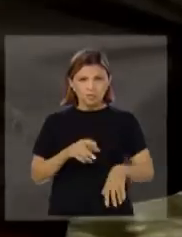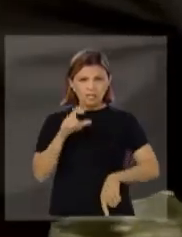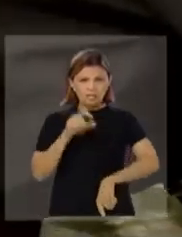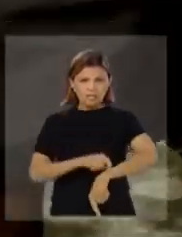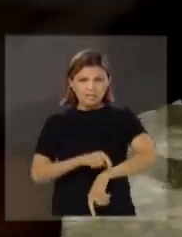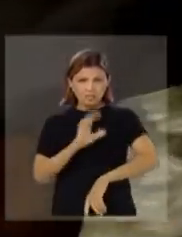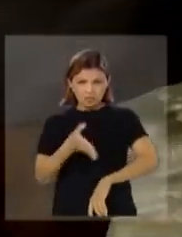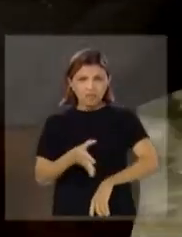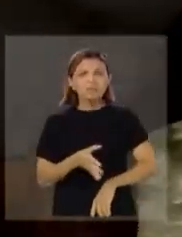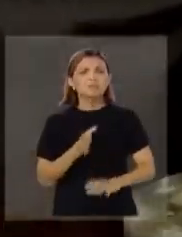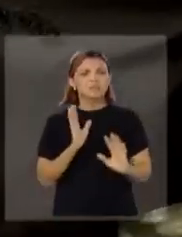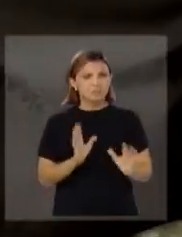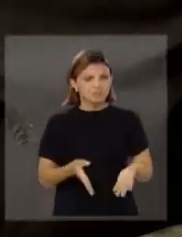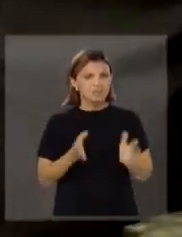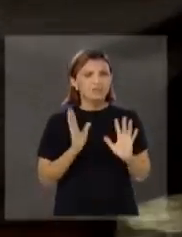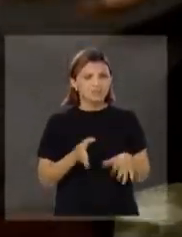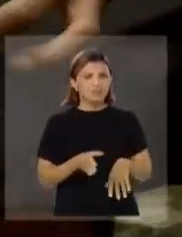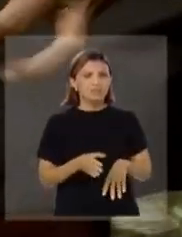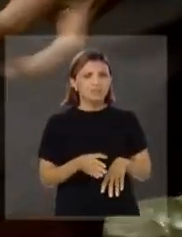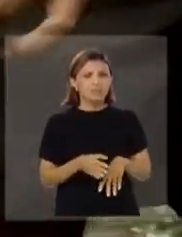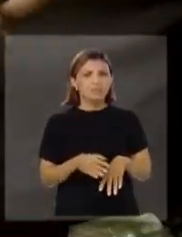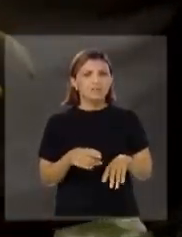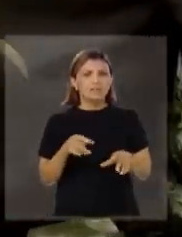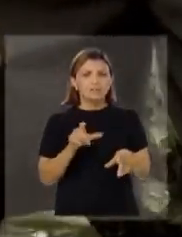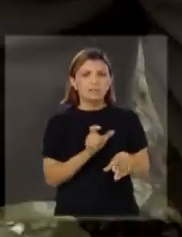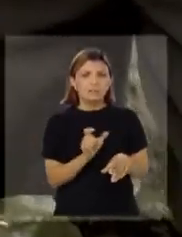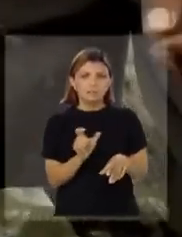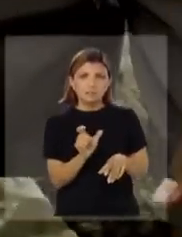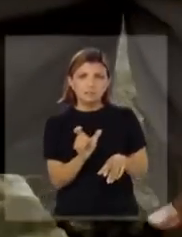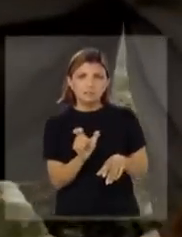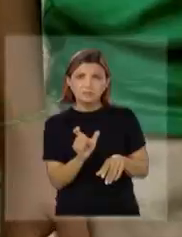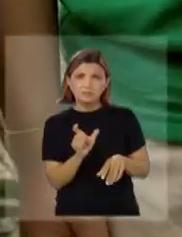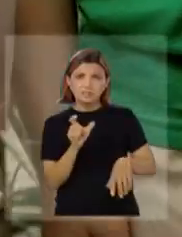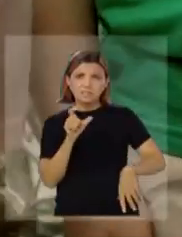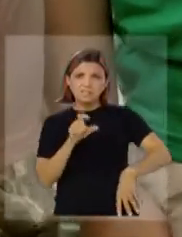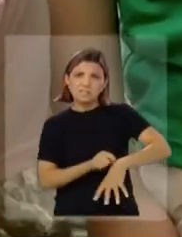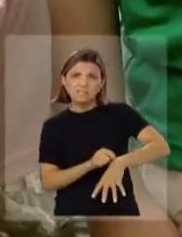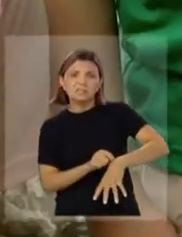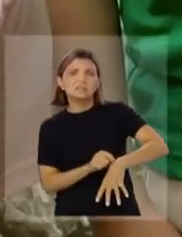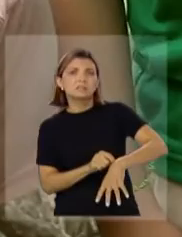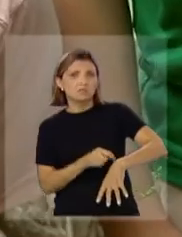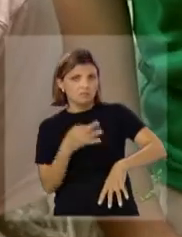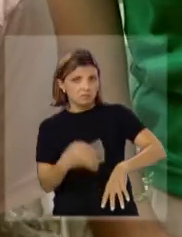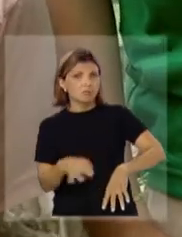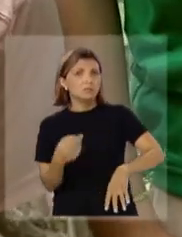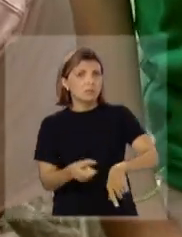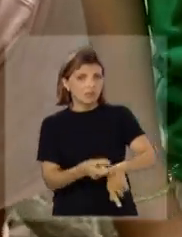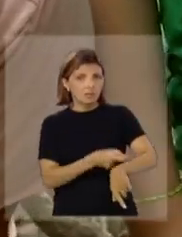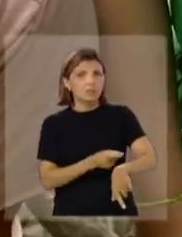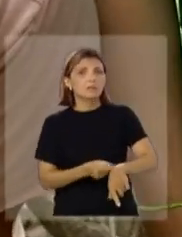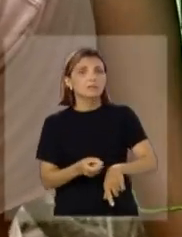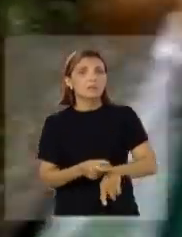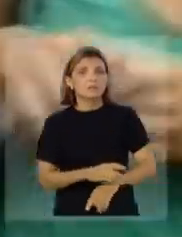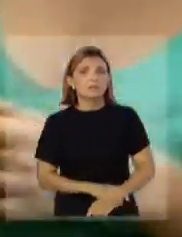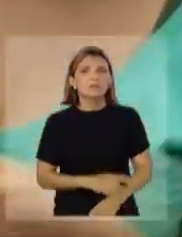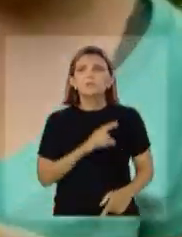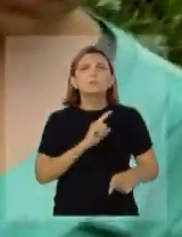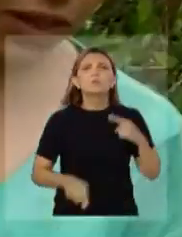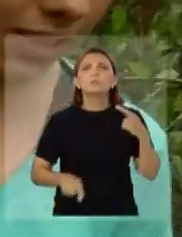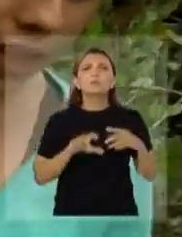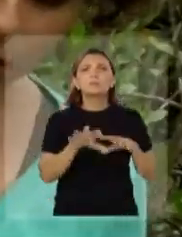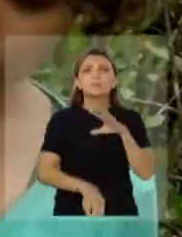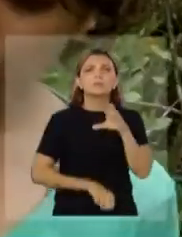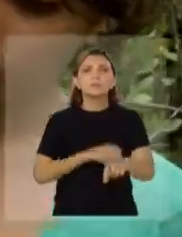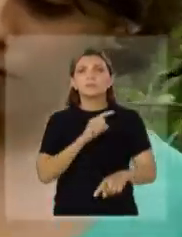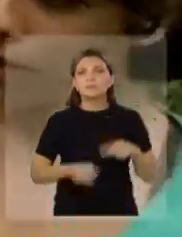já se machucou fazendo isso? Já sim, Marta. Tá vendo essa pinça aqui? Ai, nossa. Às vezes ela pega na mão da gente e aí machuca bastante. E por que é